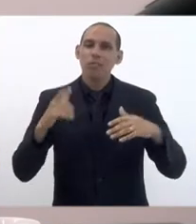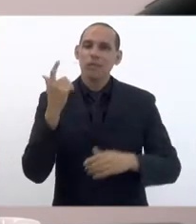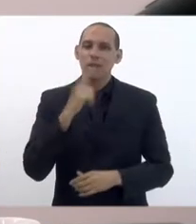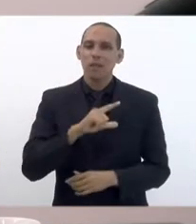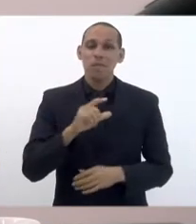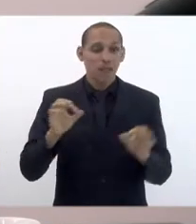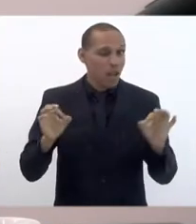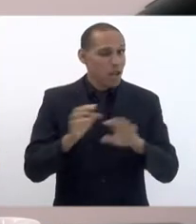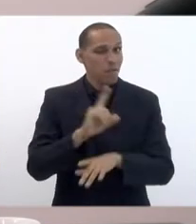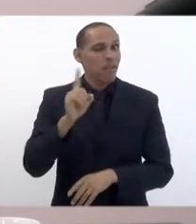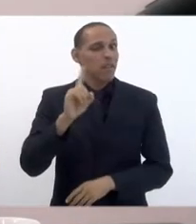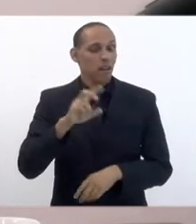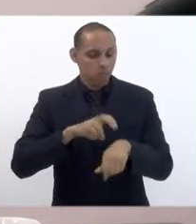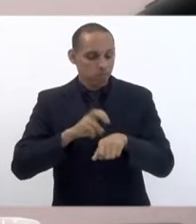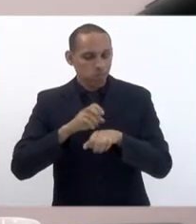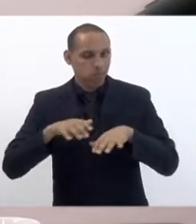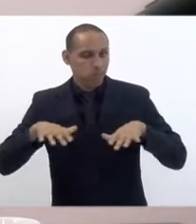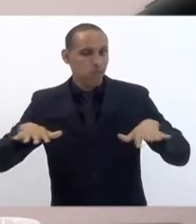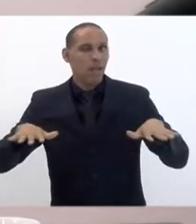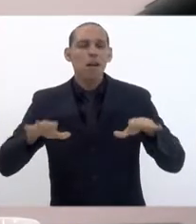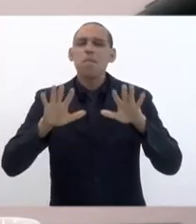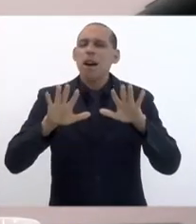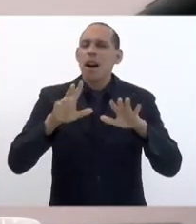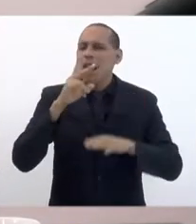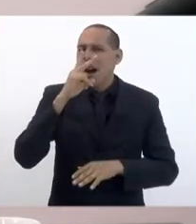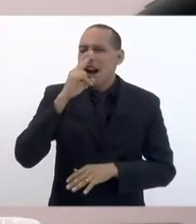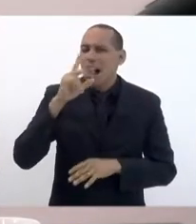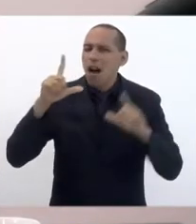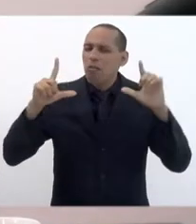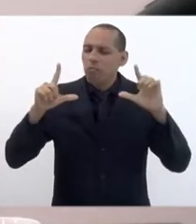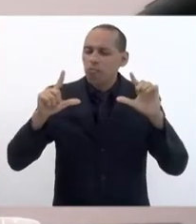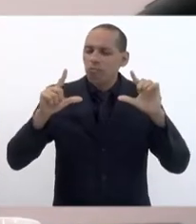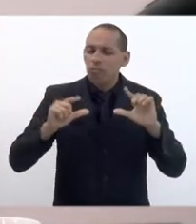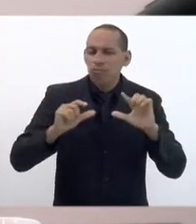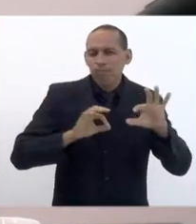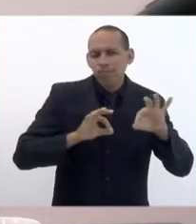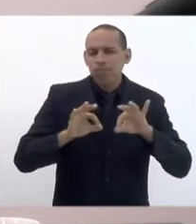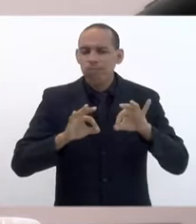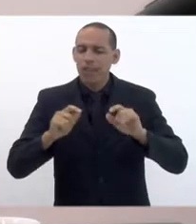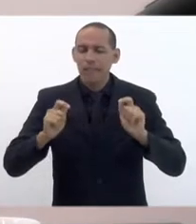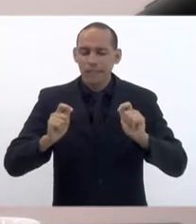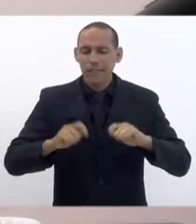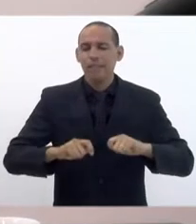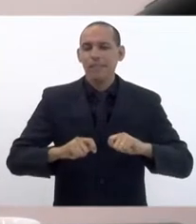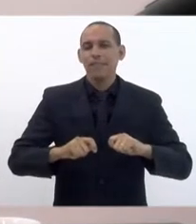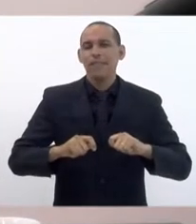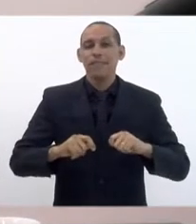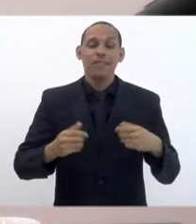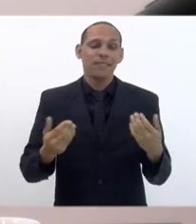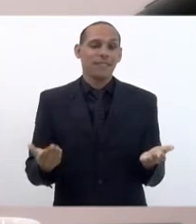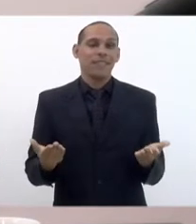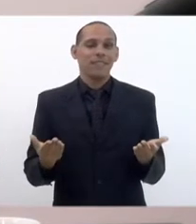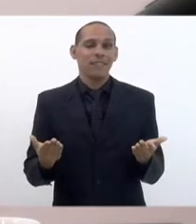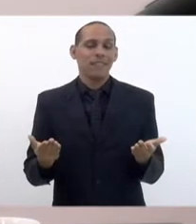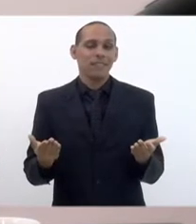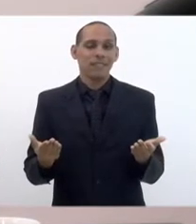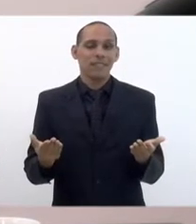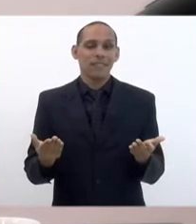ainda, mas a pandemia parece que está um pouco mais controlada, e isso está trazendo,